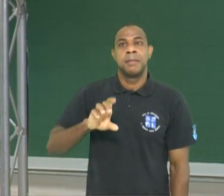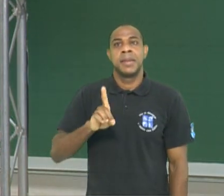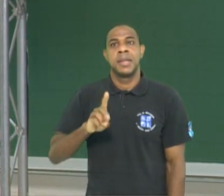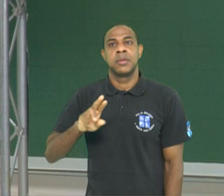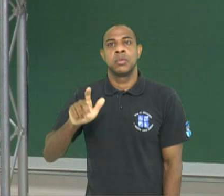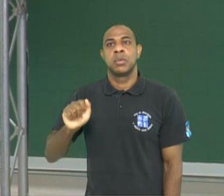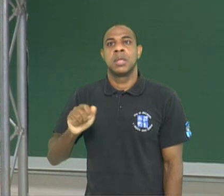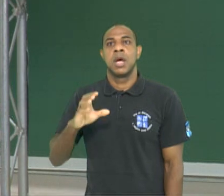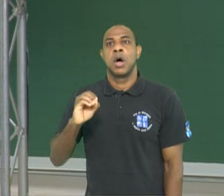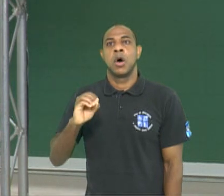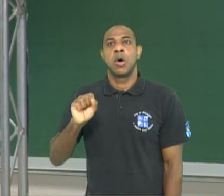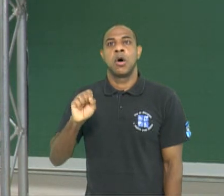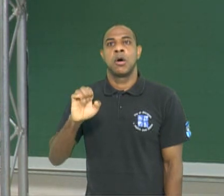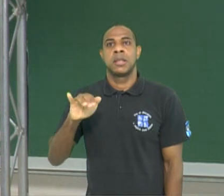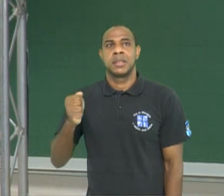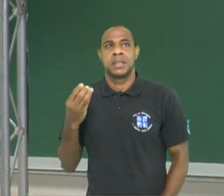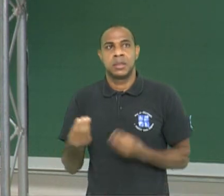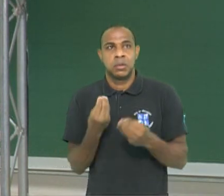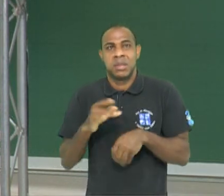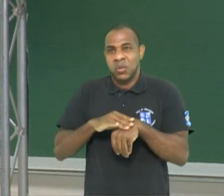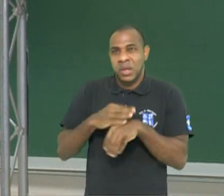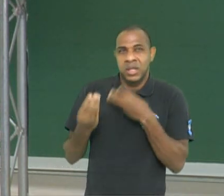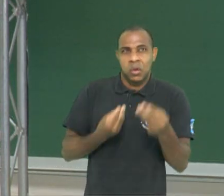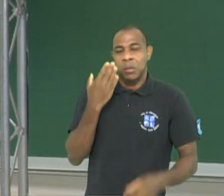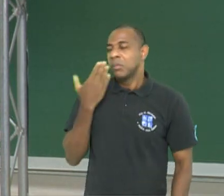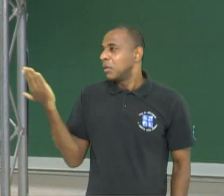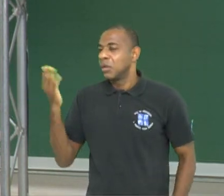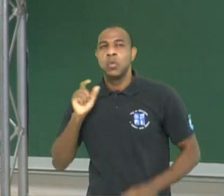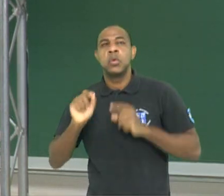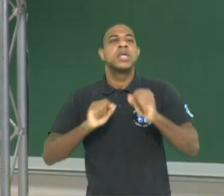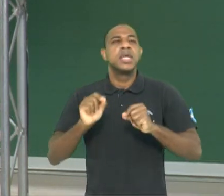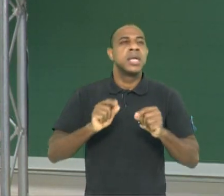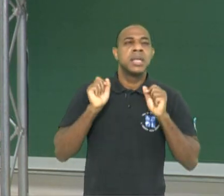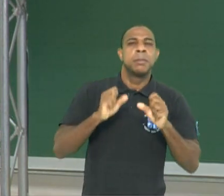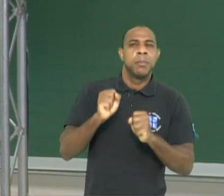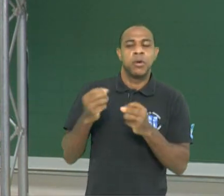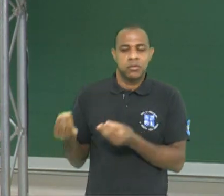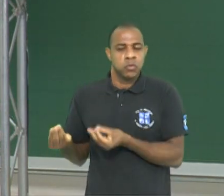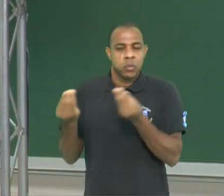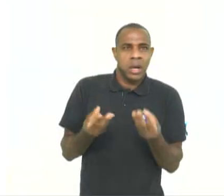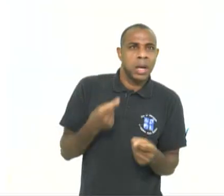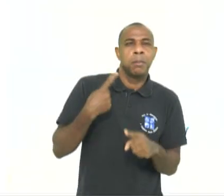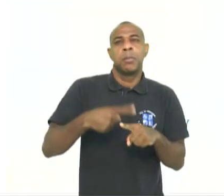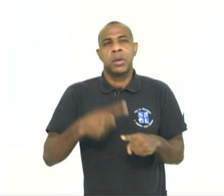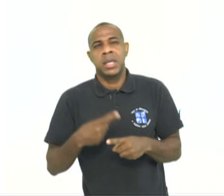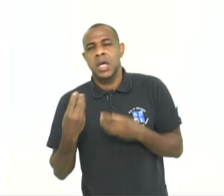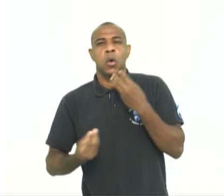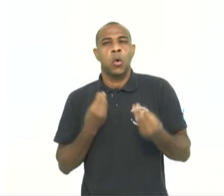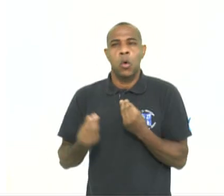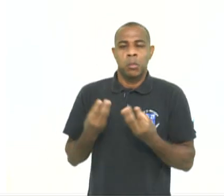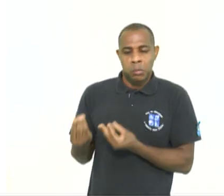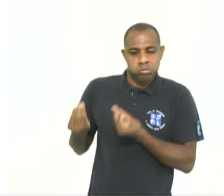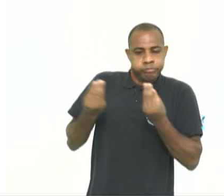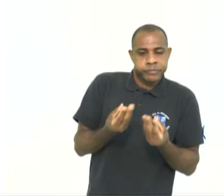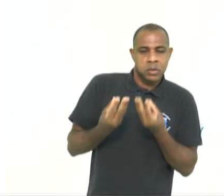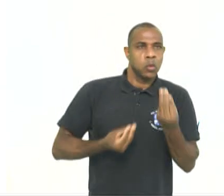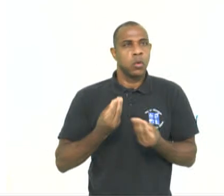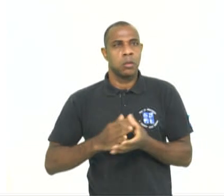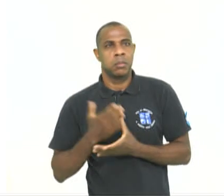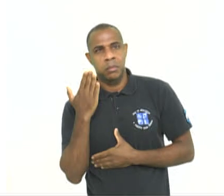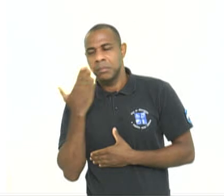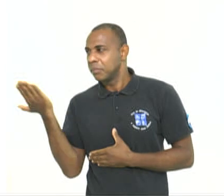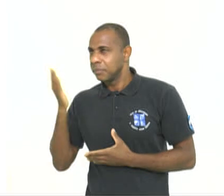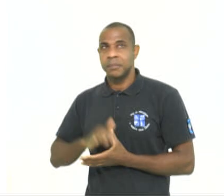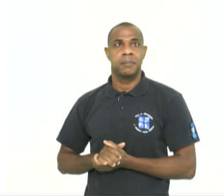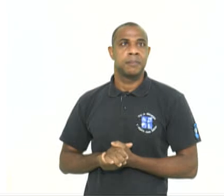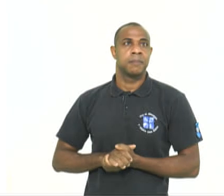desse transplante, da doença, né, em geral, né? O que é, quem pode doar, por que doar, como doar. Ter uma noção geral da